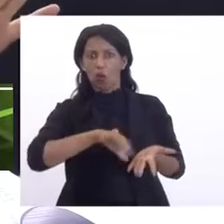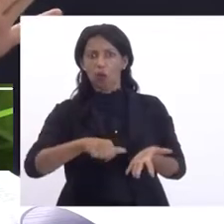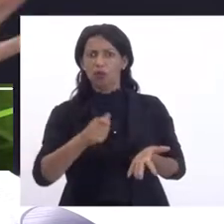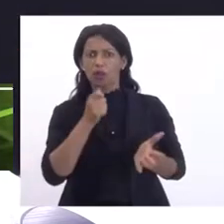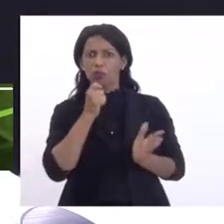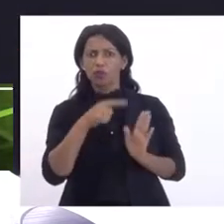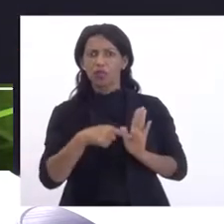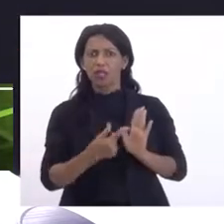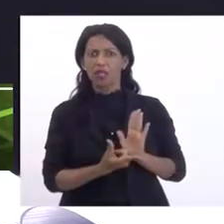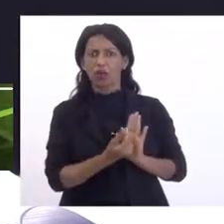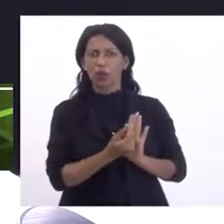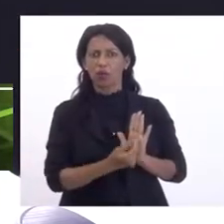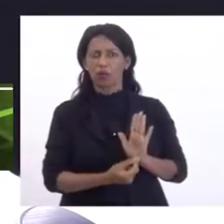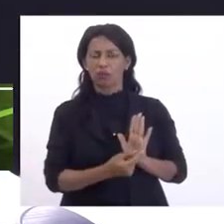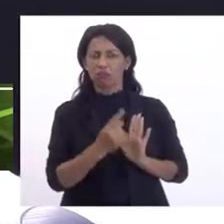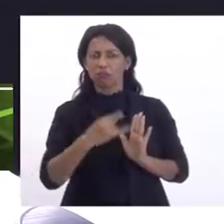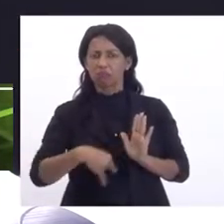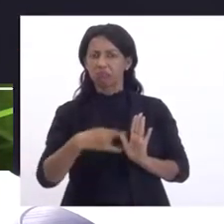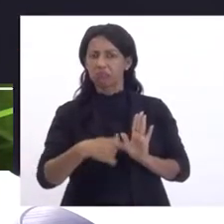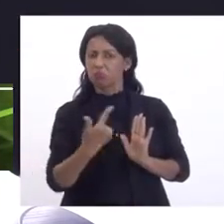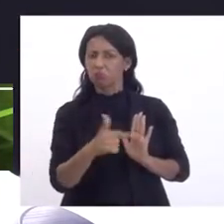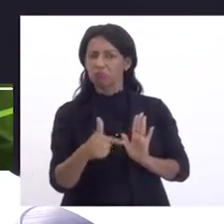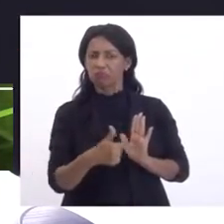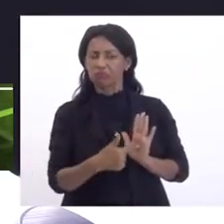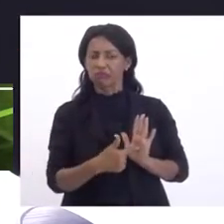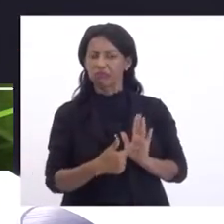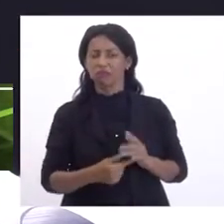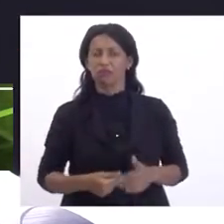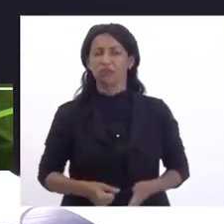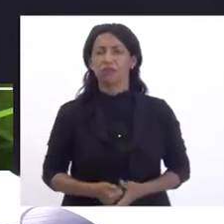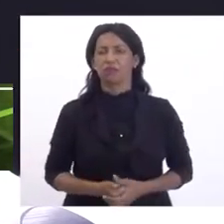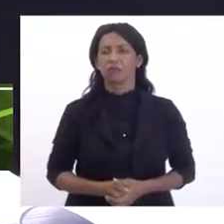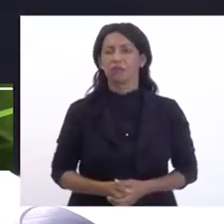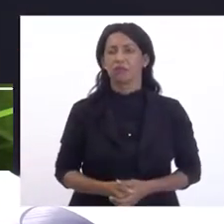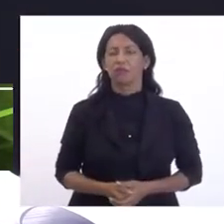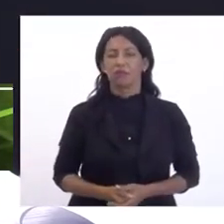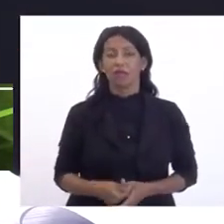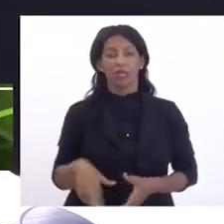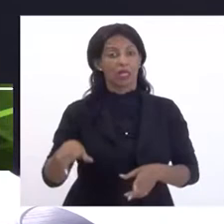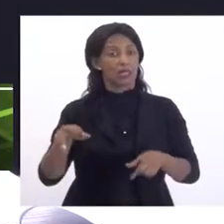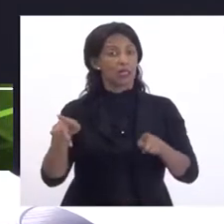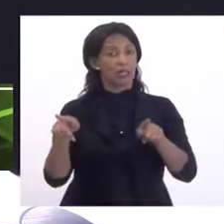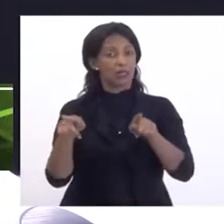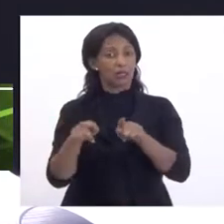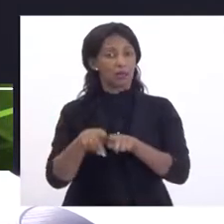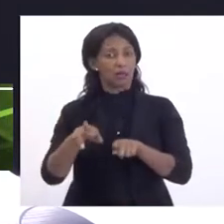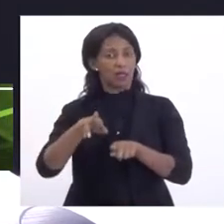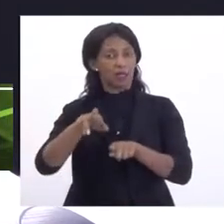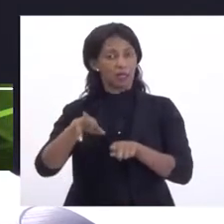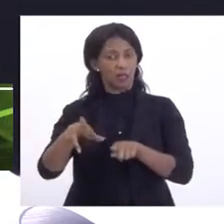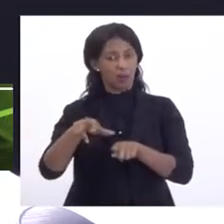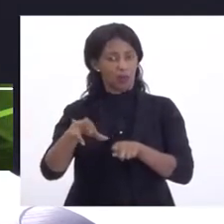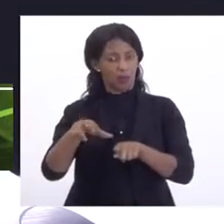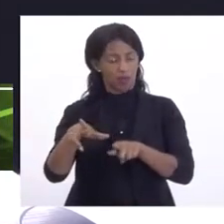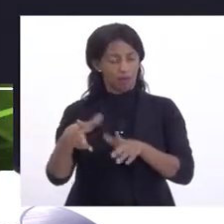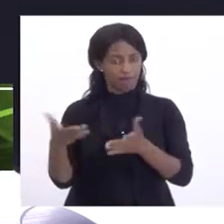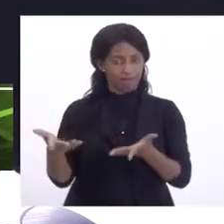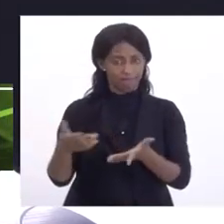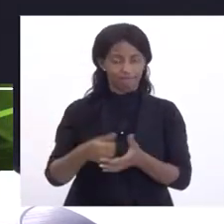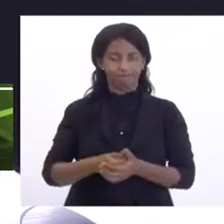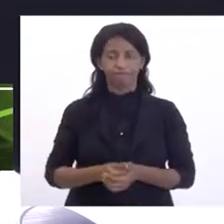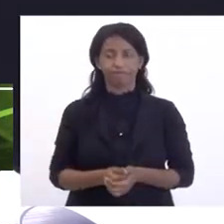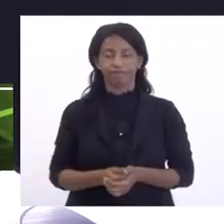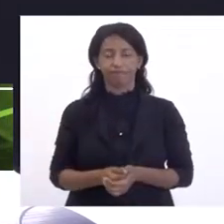nas contas. E ainda, não é um precedente, deputada Zeidan,